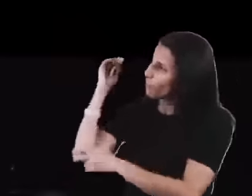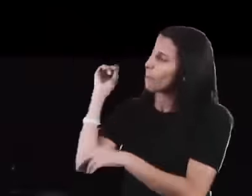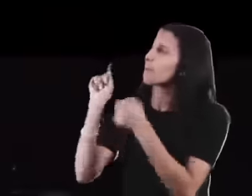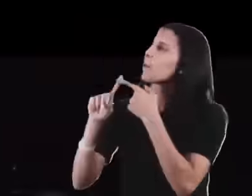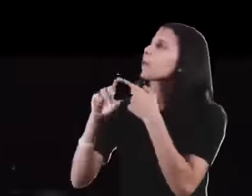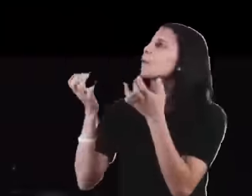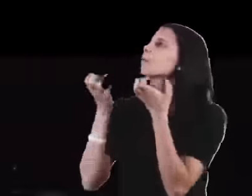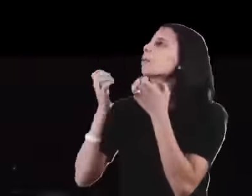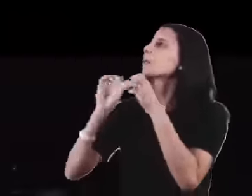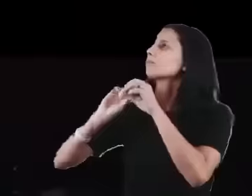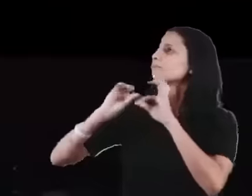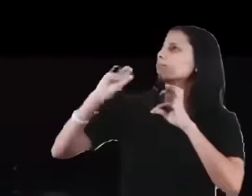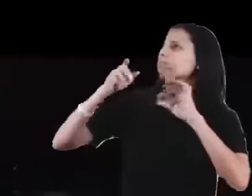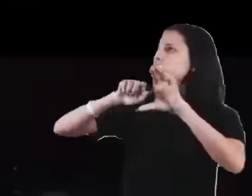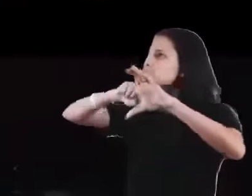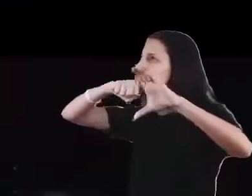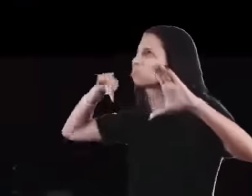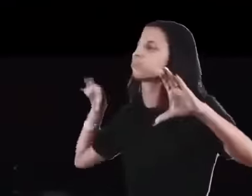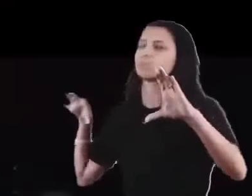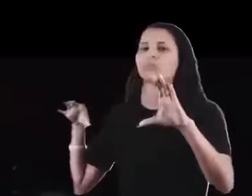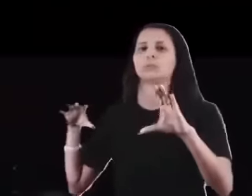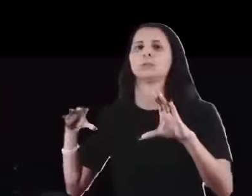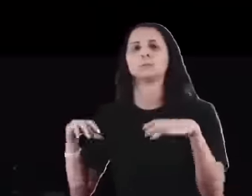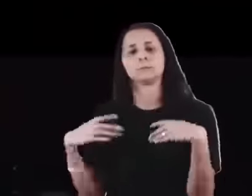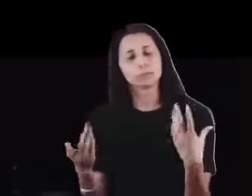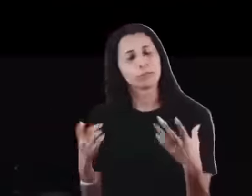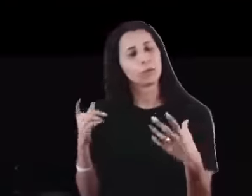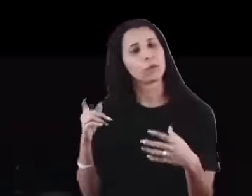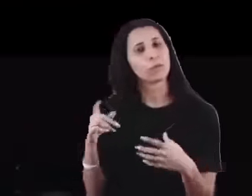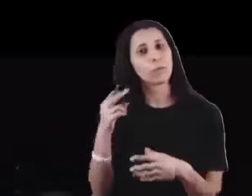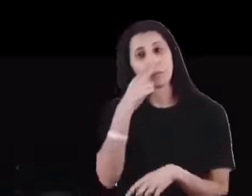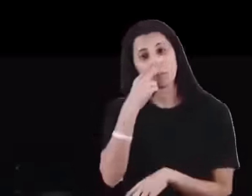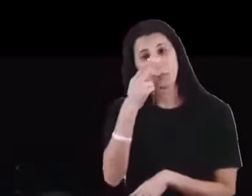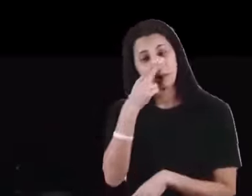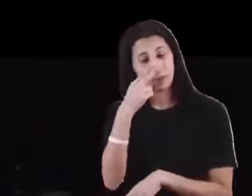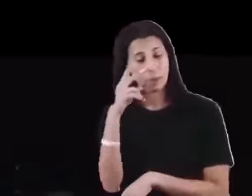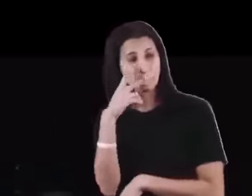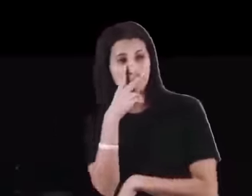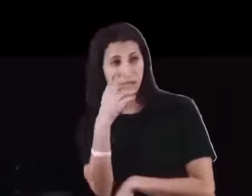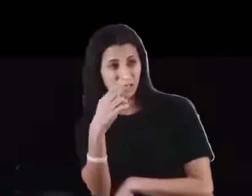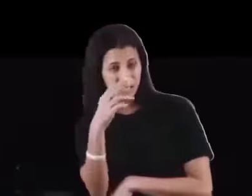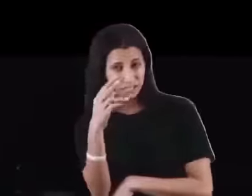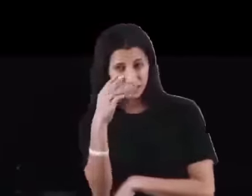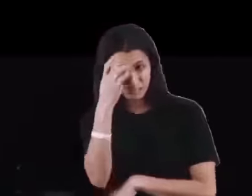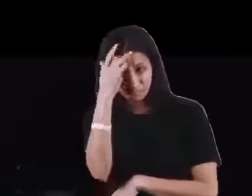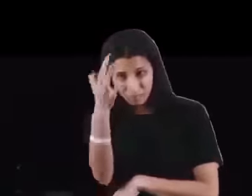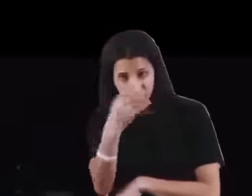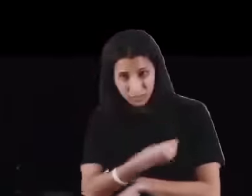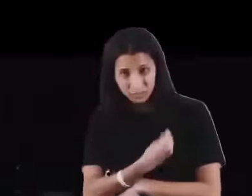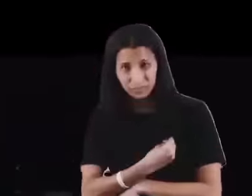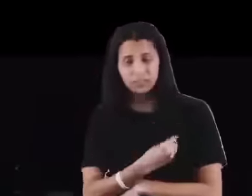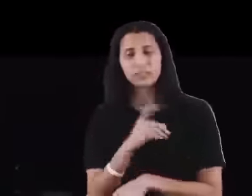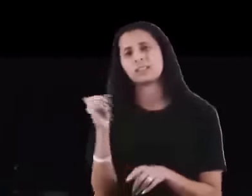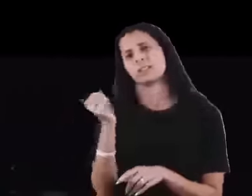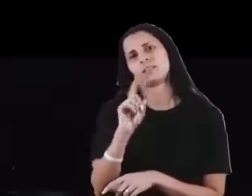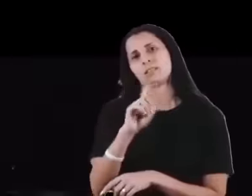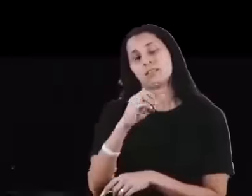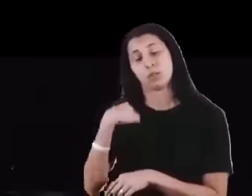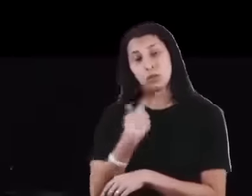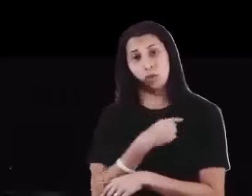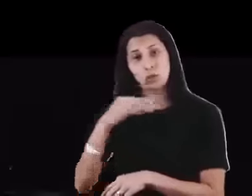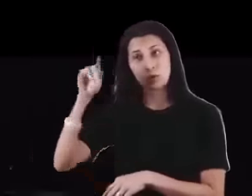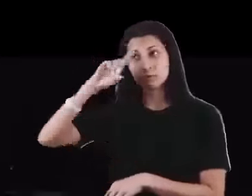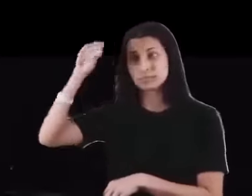dos poderosos e o cliente ainda acha que a vida do crente é fácil meu filho sim a gente tem um general que